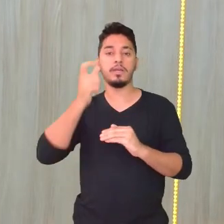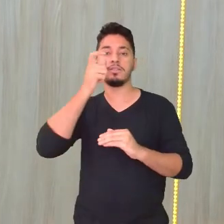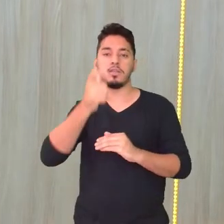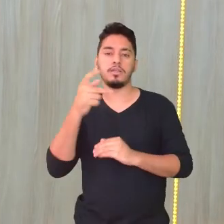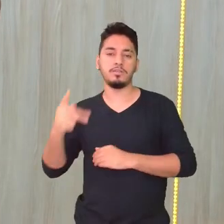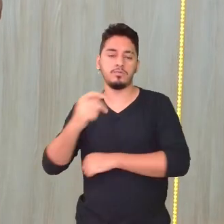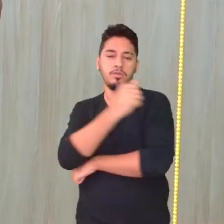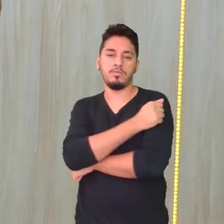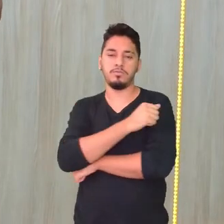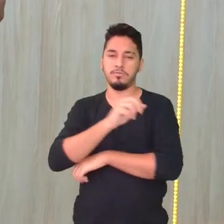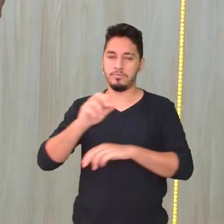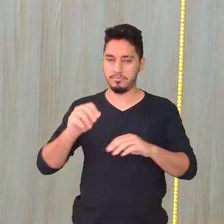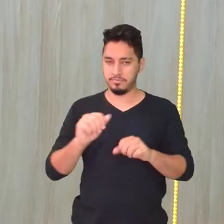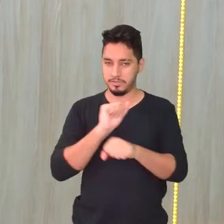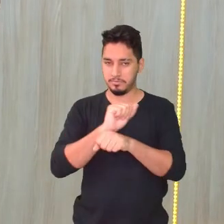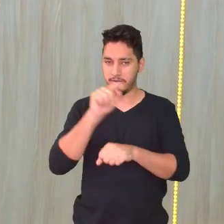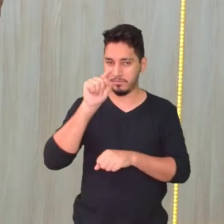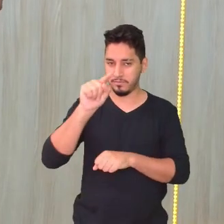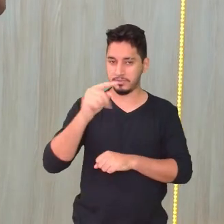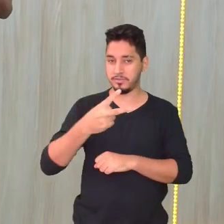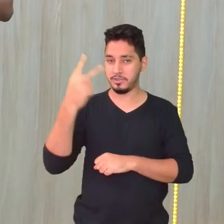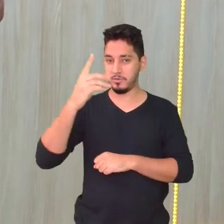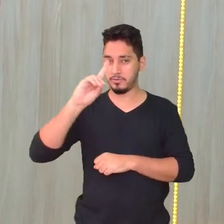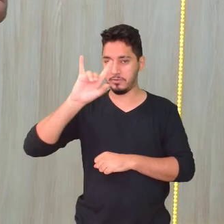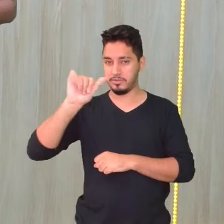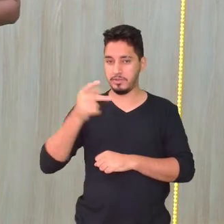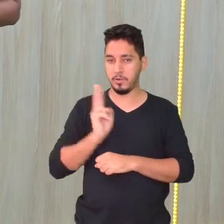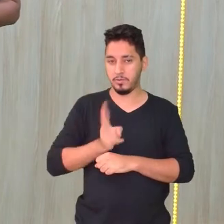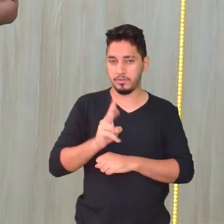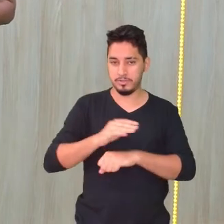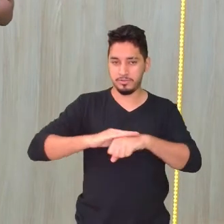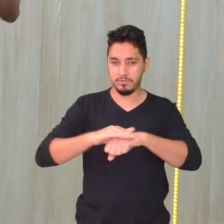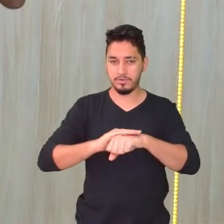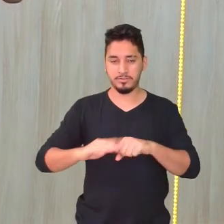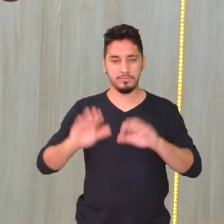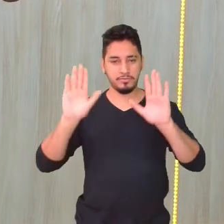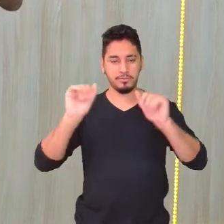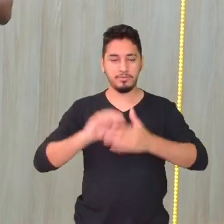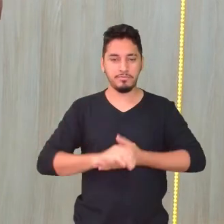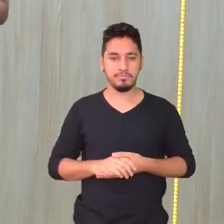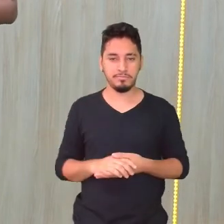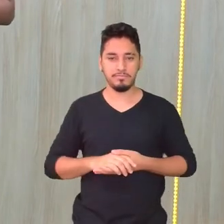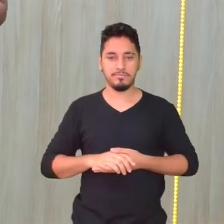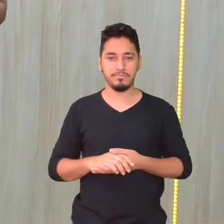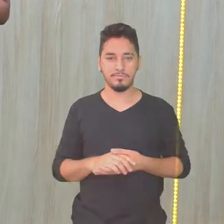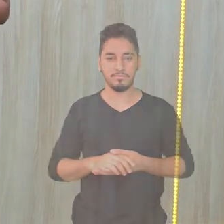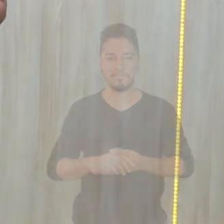interesses? Então, eu espero vocês para esse segundo dia para a gente continuar essa conversa. Tchau, tchau!